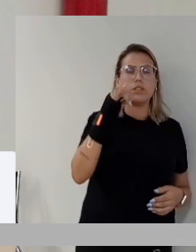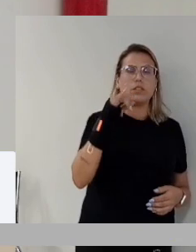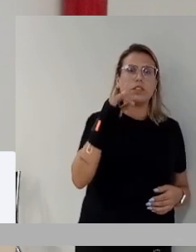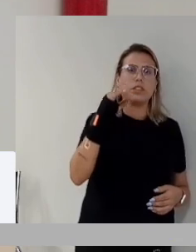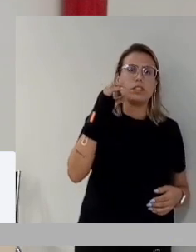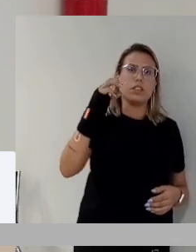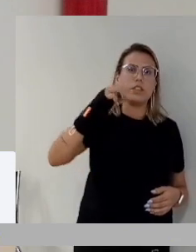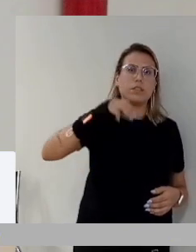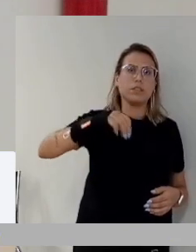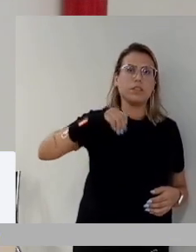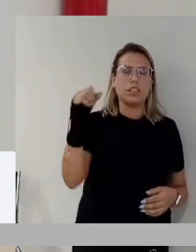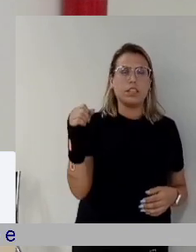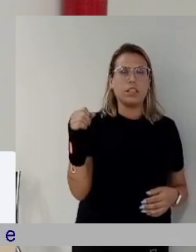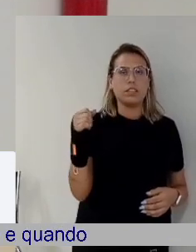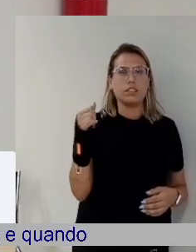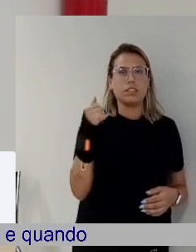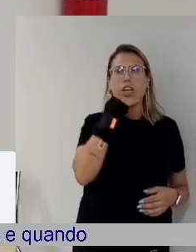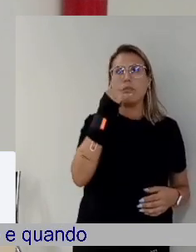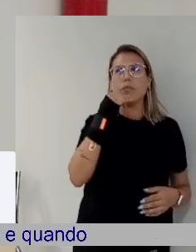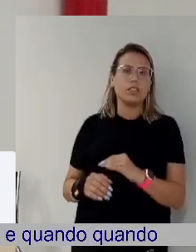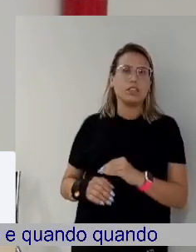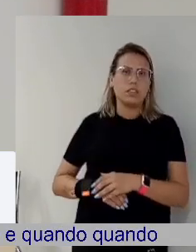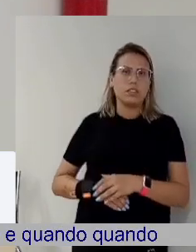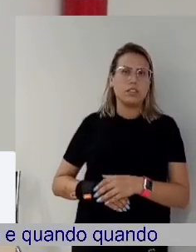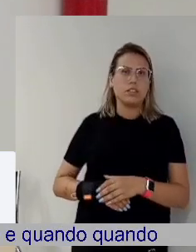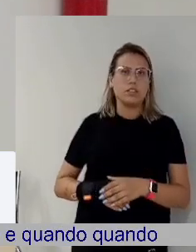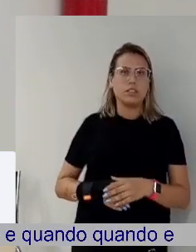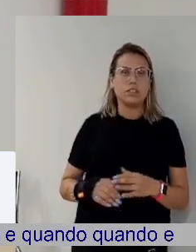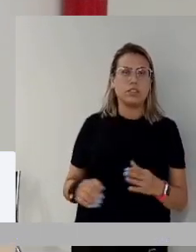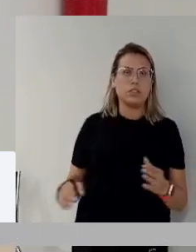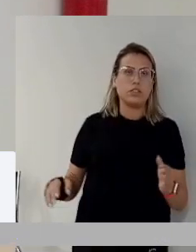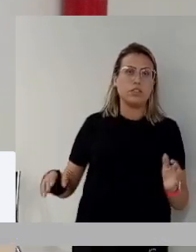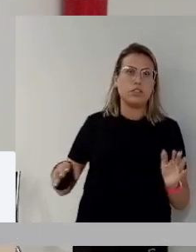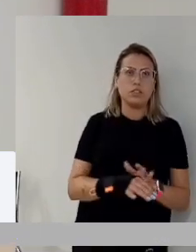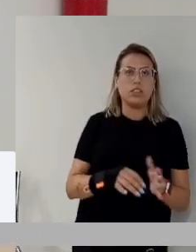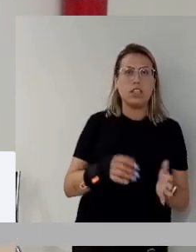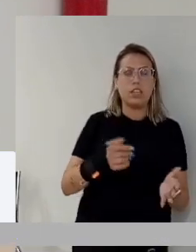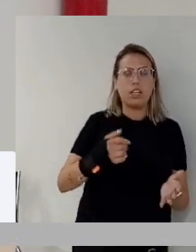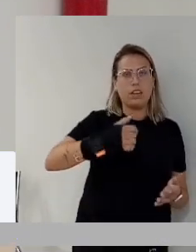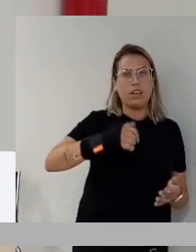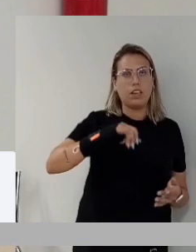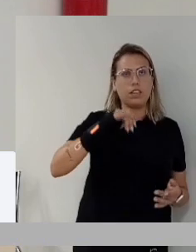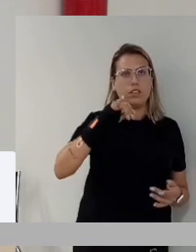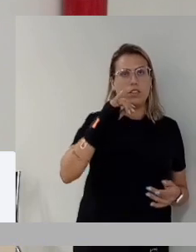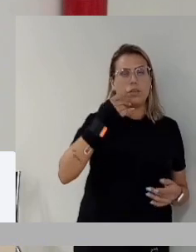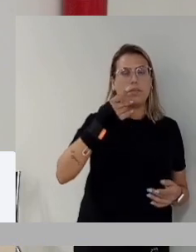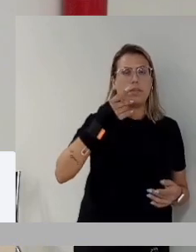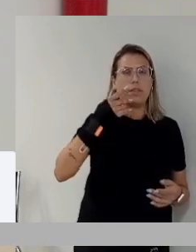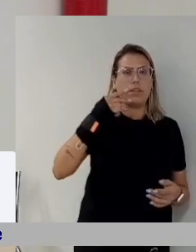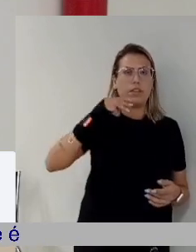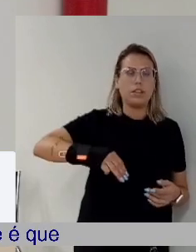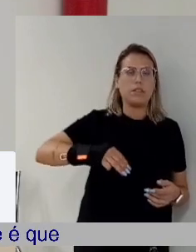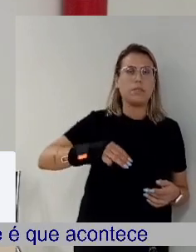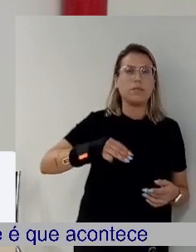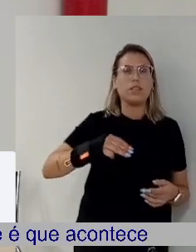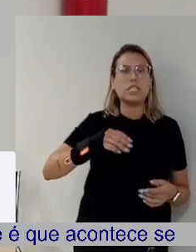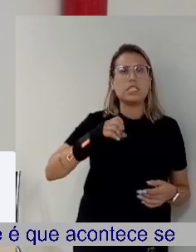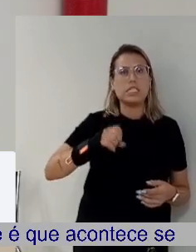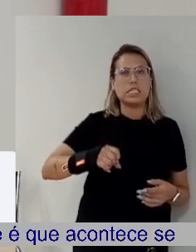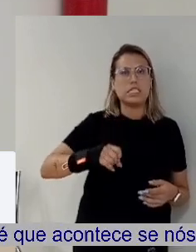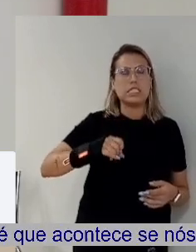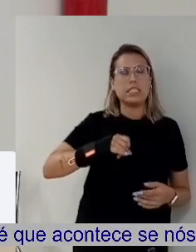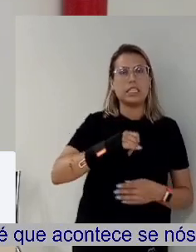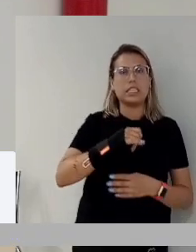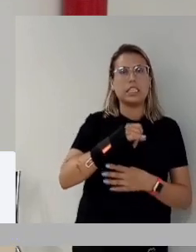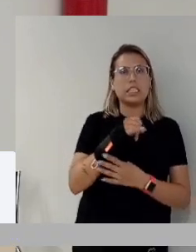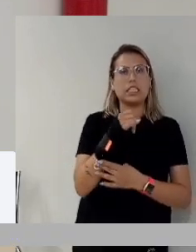arrecadado e quando quando e e quando chega a avaliação do iqm o que é que acontece se nós estamos